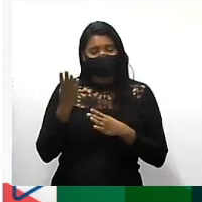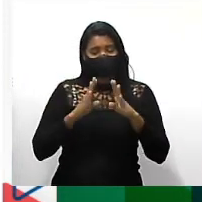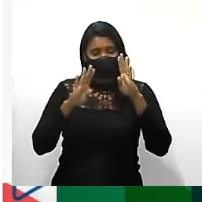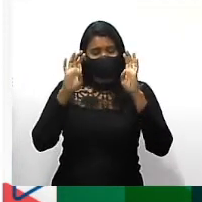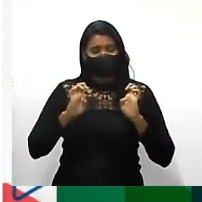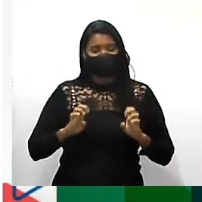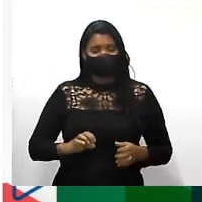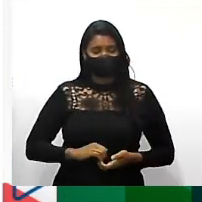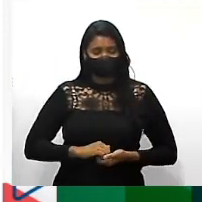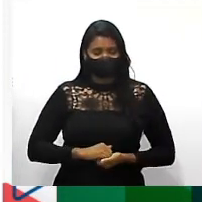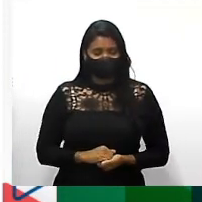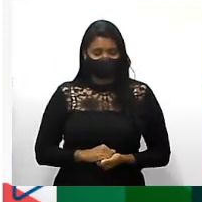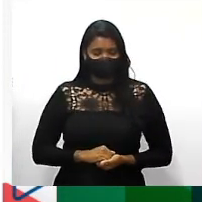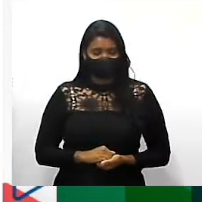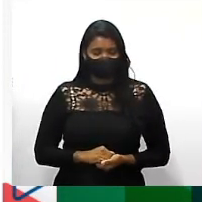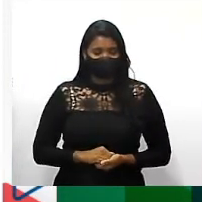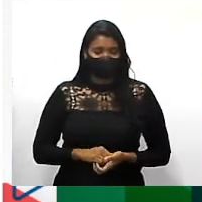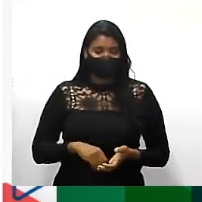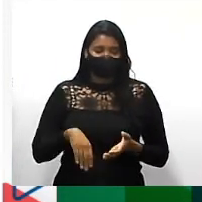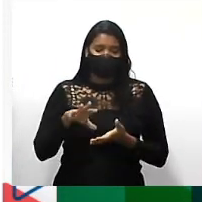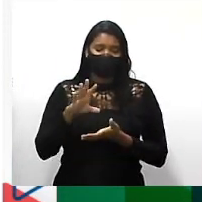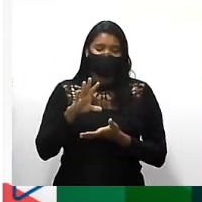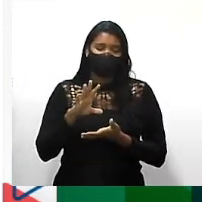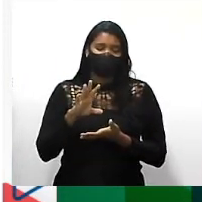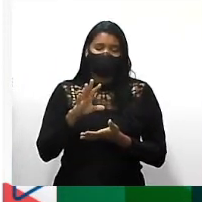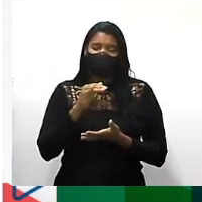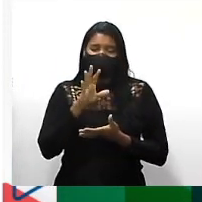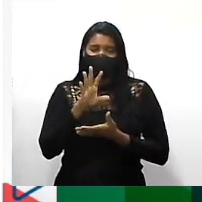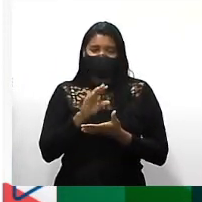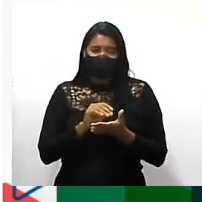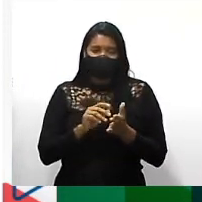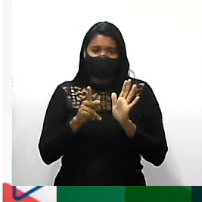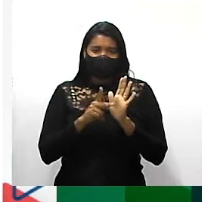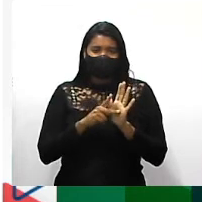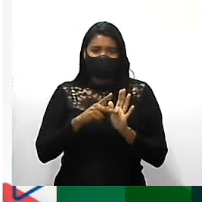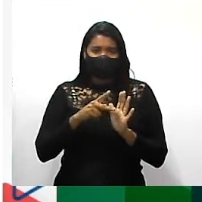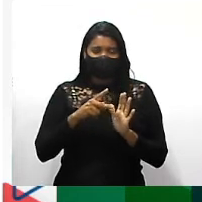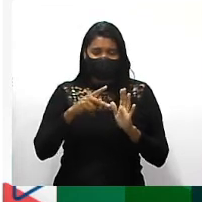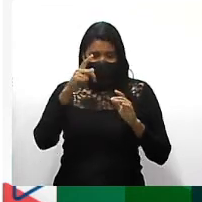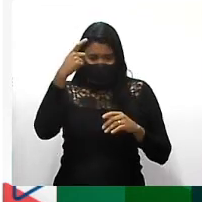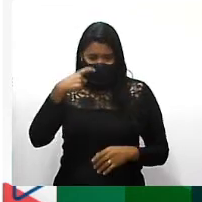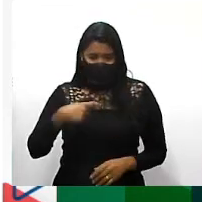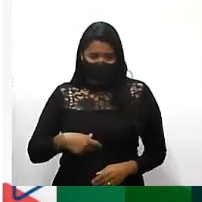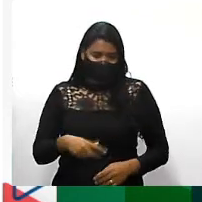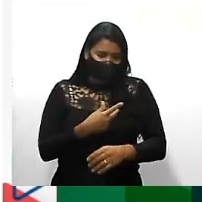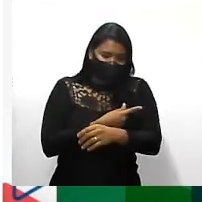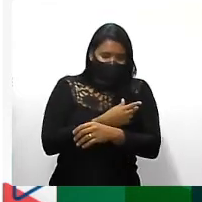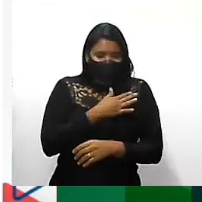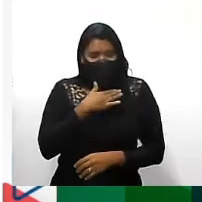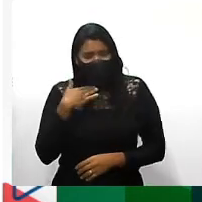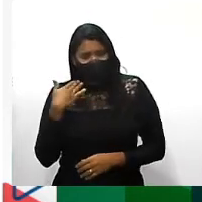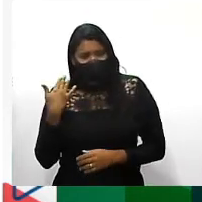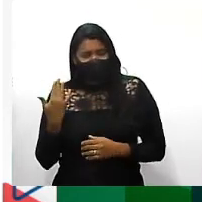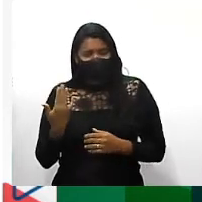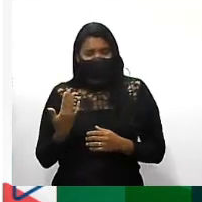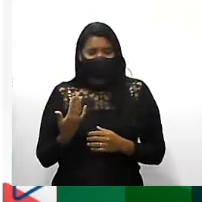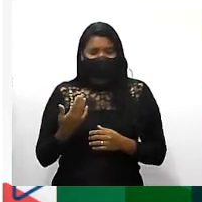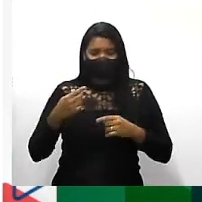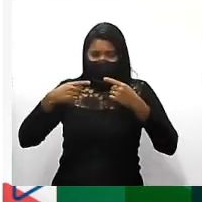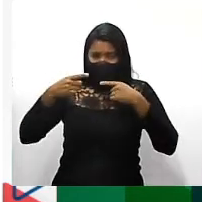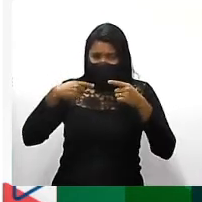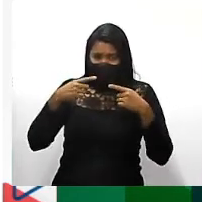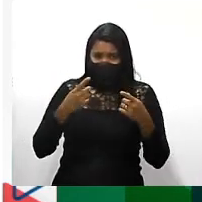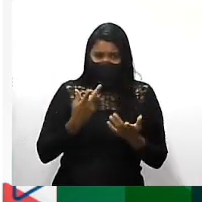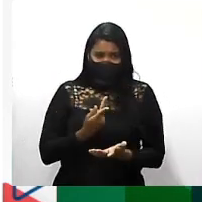bioética. Clonagem humana, a própria eutanásia, um dos maiores